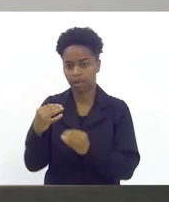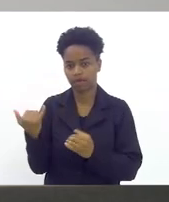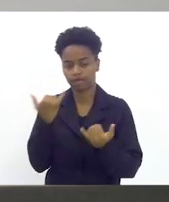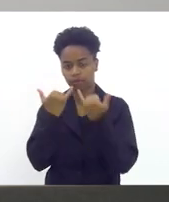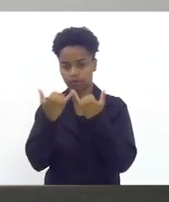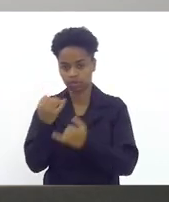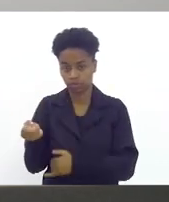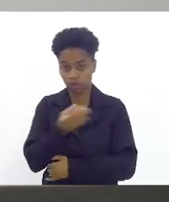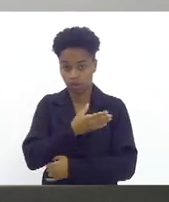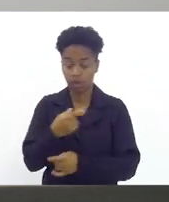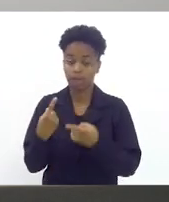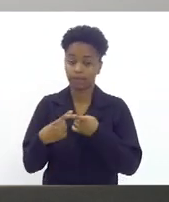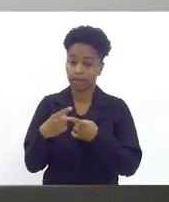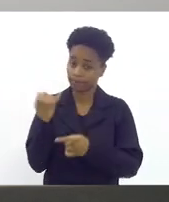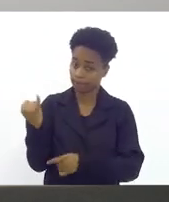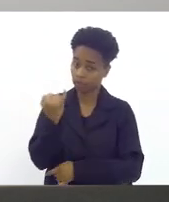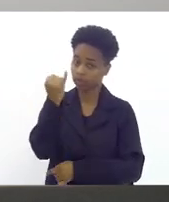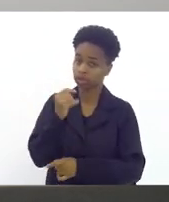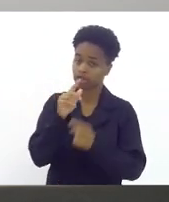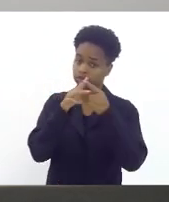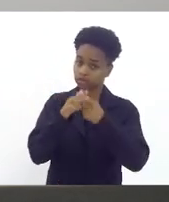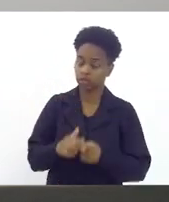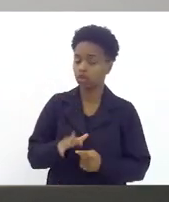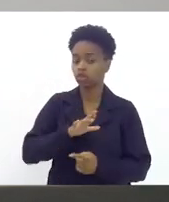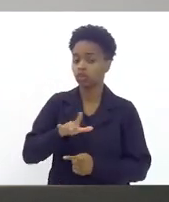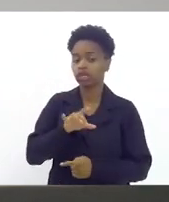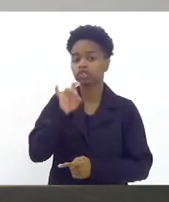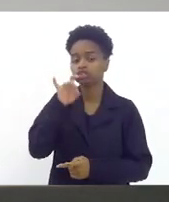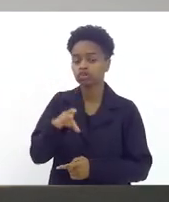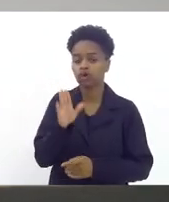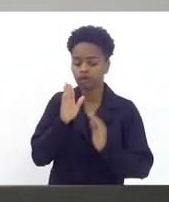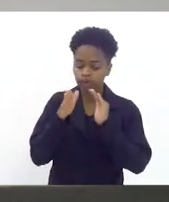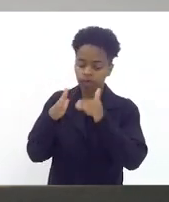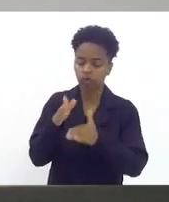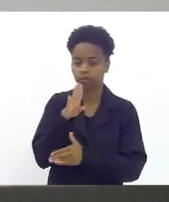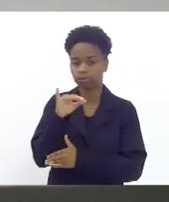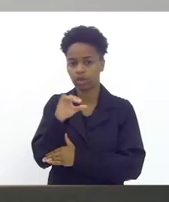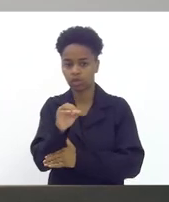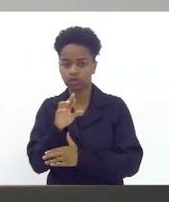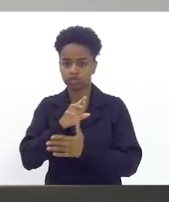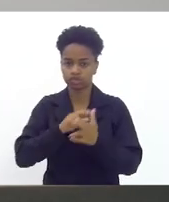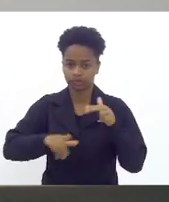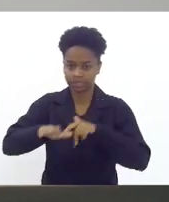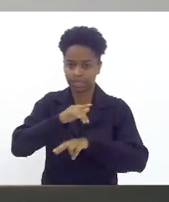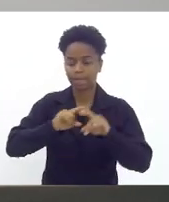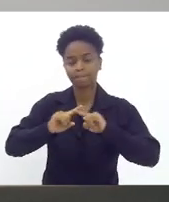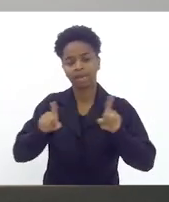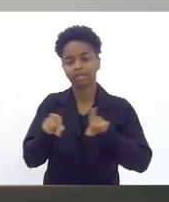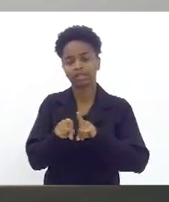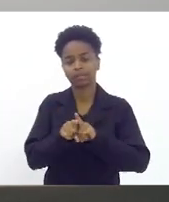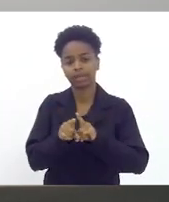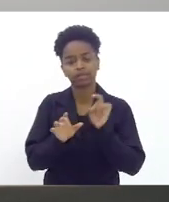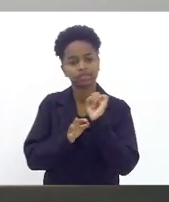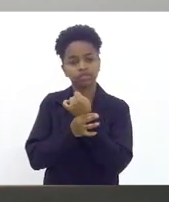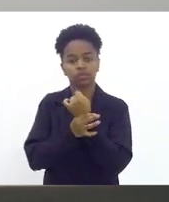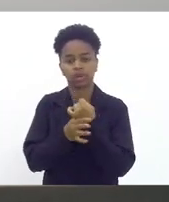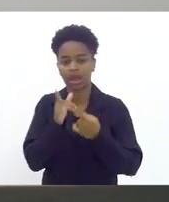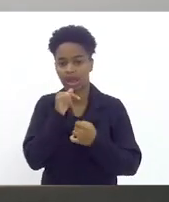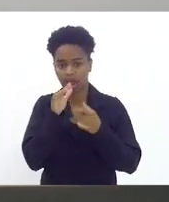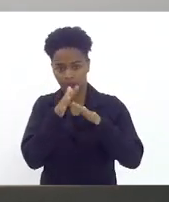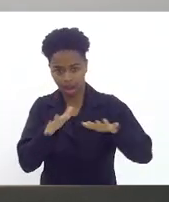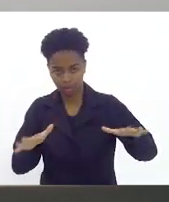porque a restauração é importante não somente para conservação da biodiversidade geração de empregos verdes mas para segurança hídrica ela é